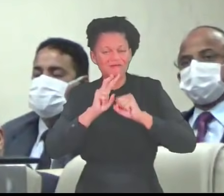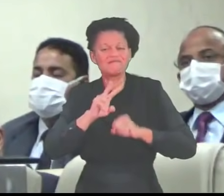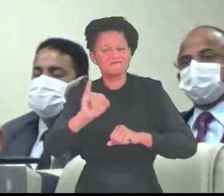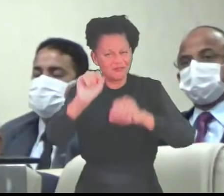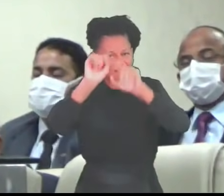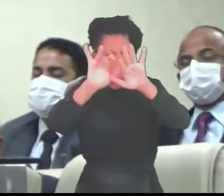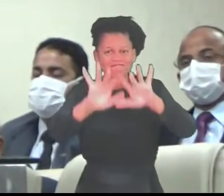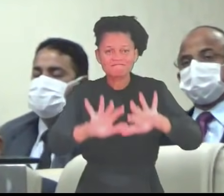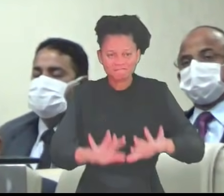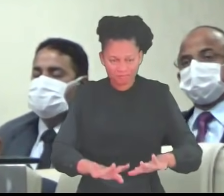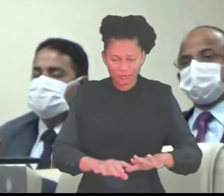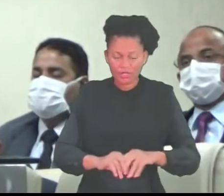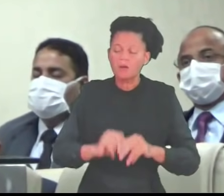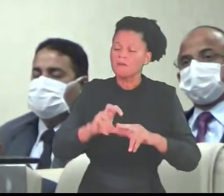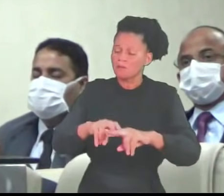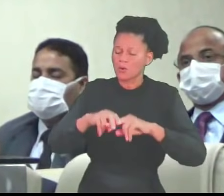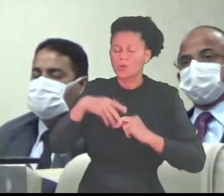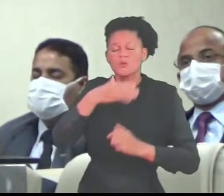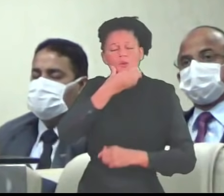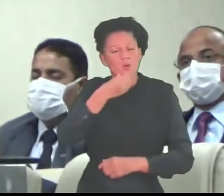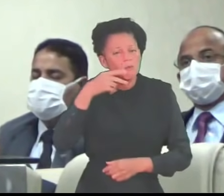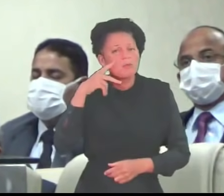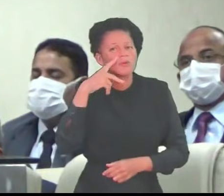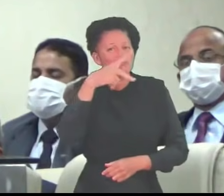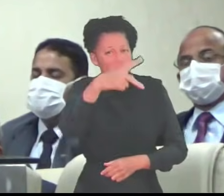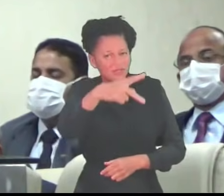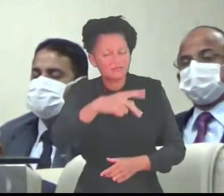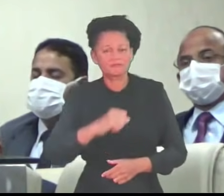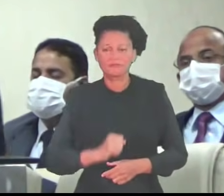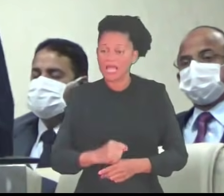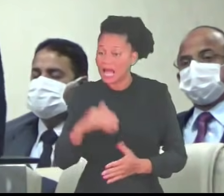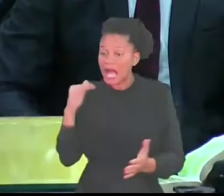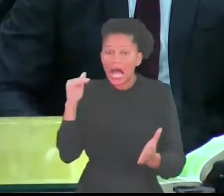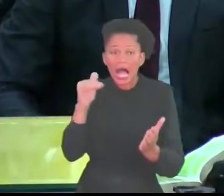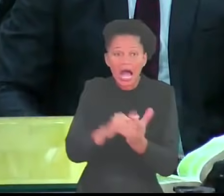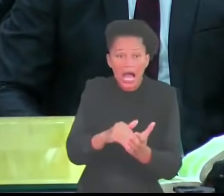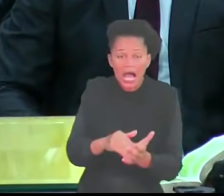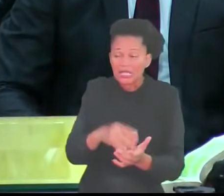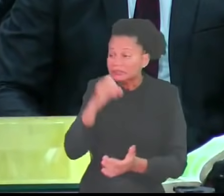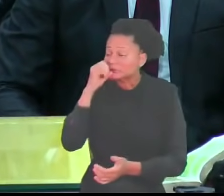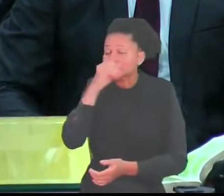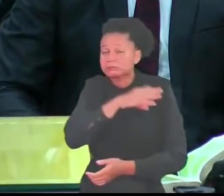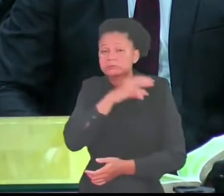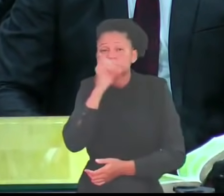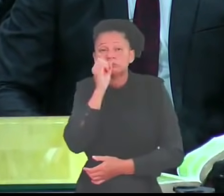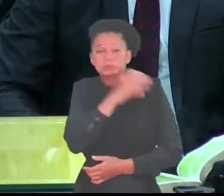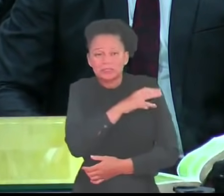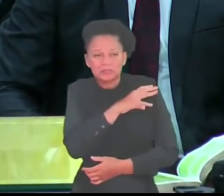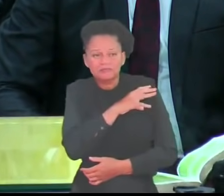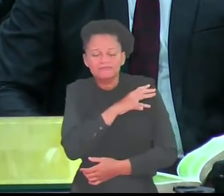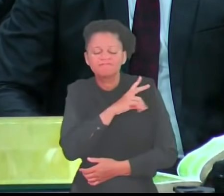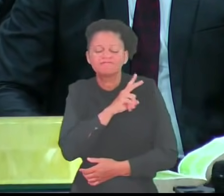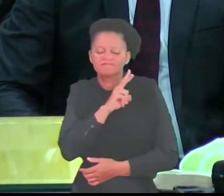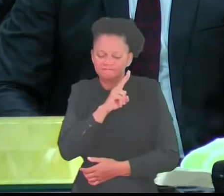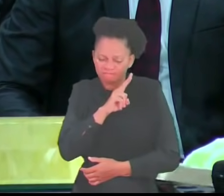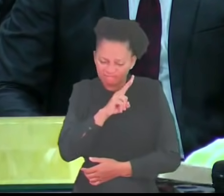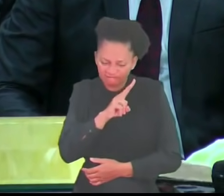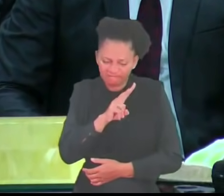Aleluia! Por causa dos profetas, até os bichos brutos serão